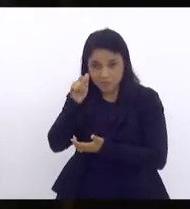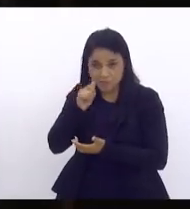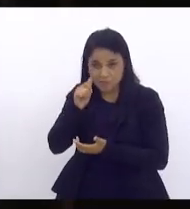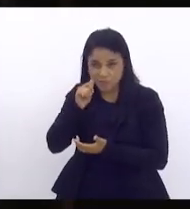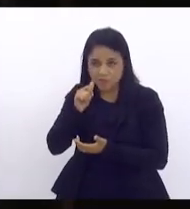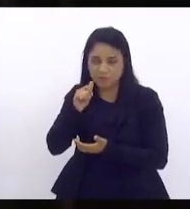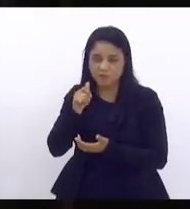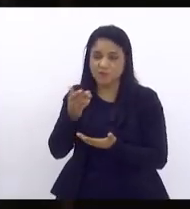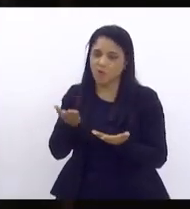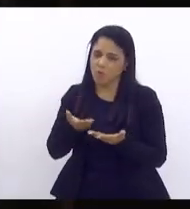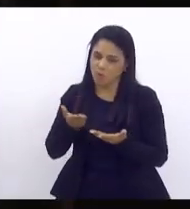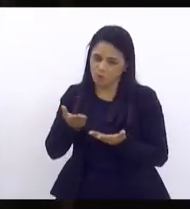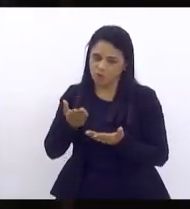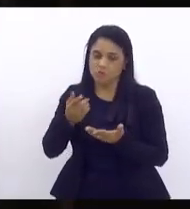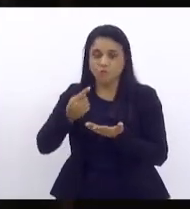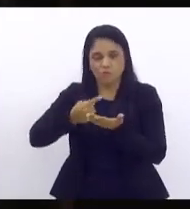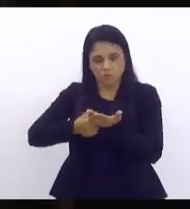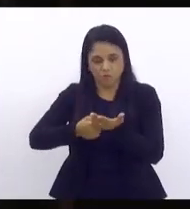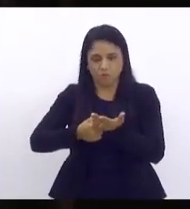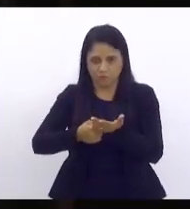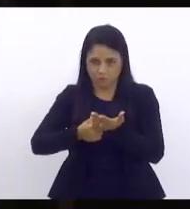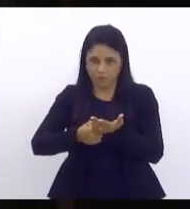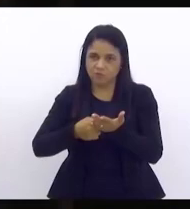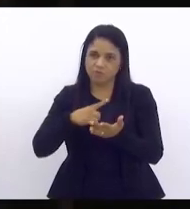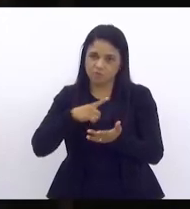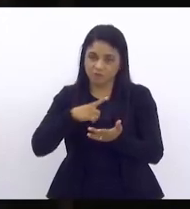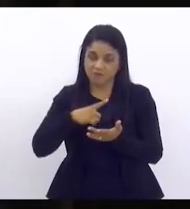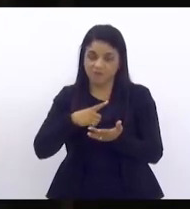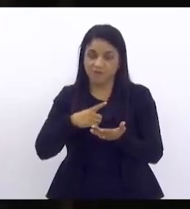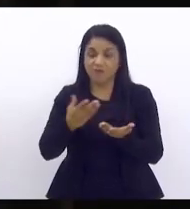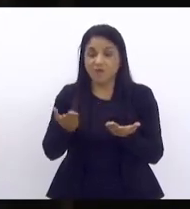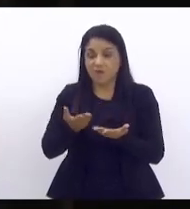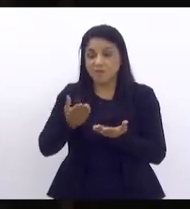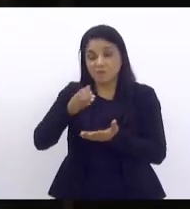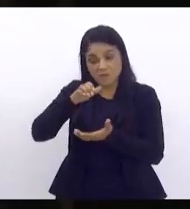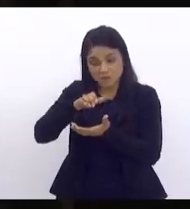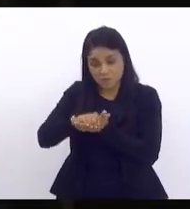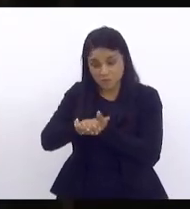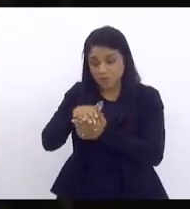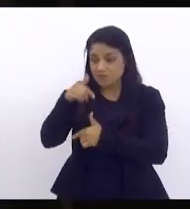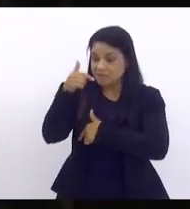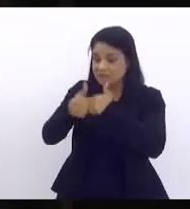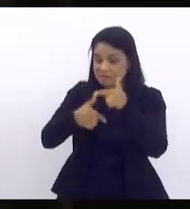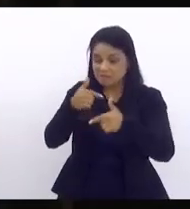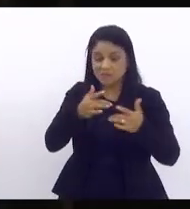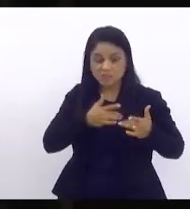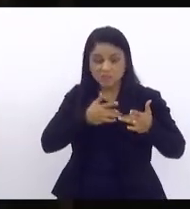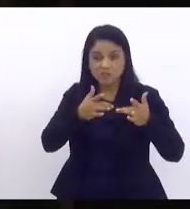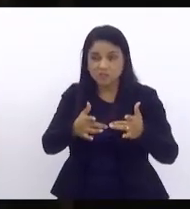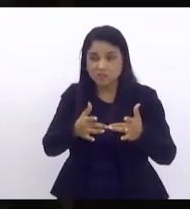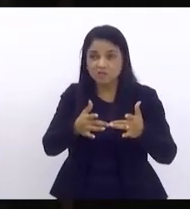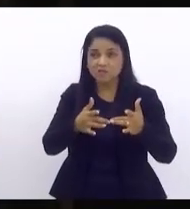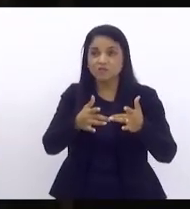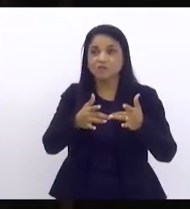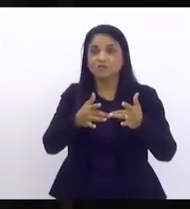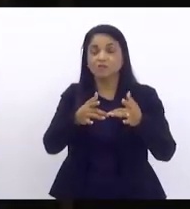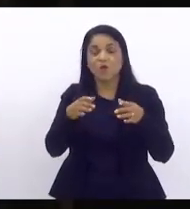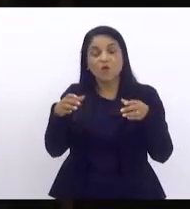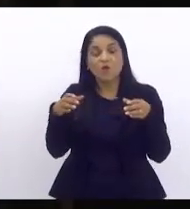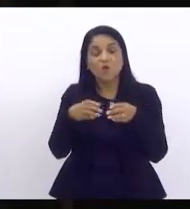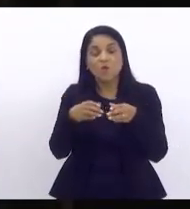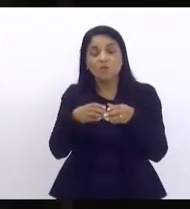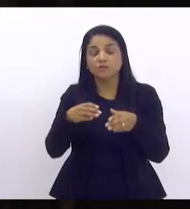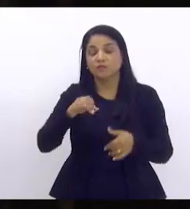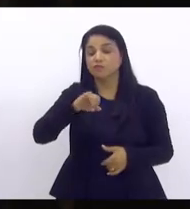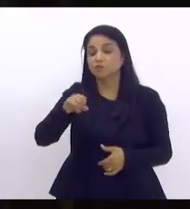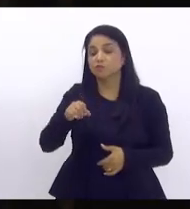teve um compromisso hoje à noite. Hoje a Gorete se dedica a trabalho no juramento, na comunidade do